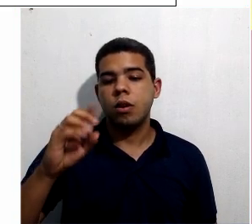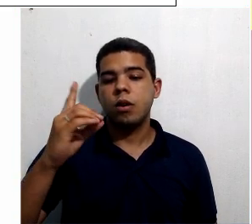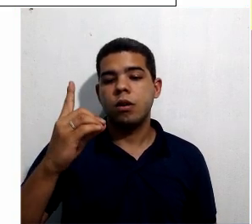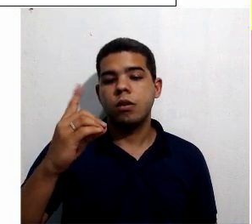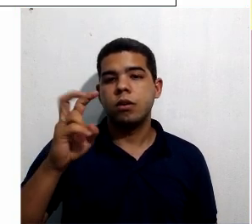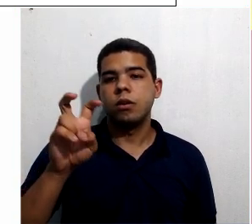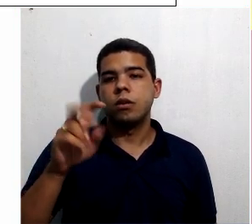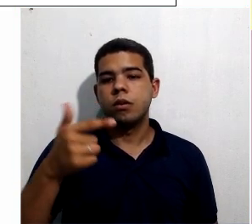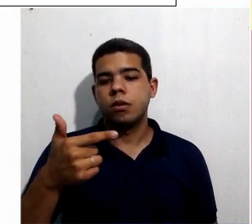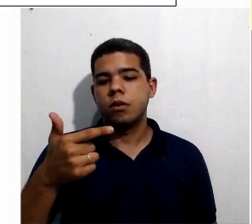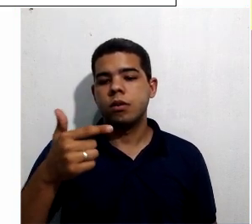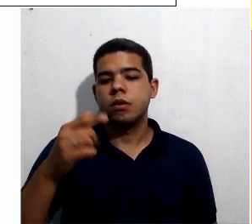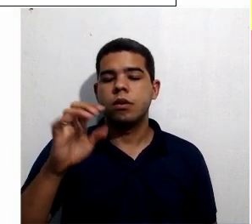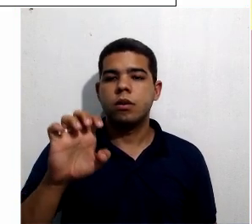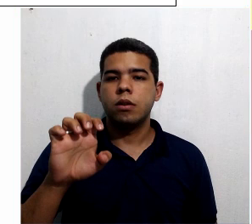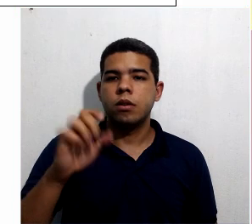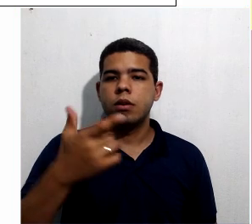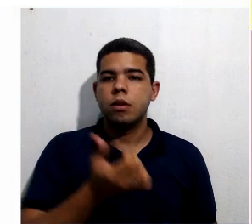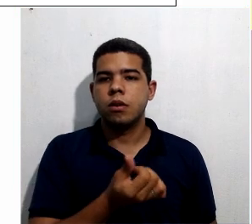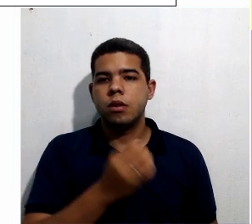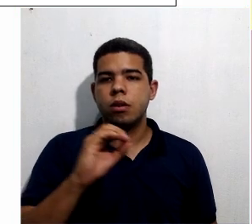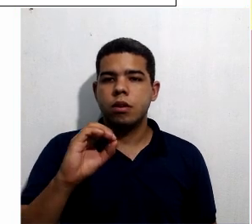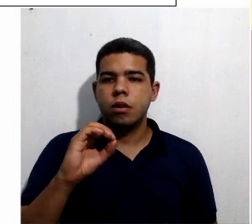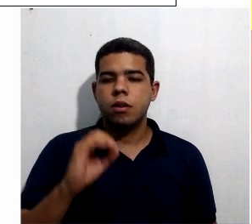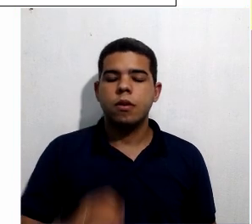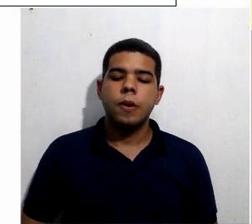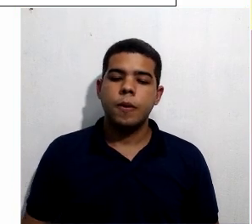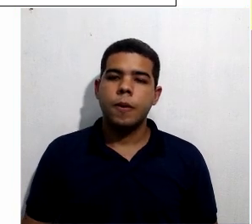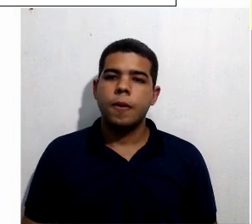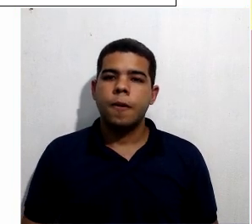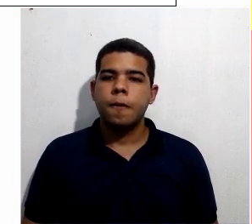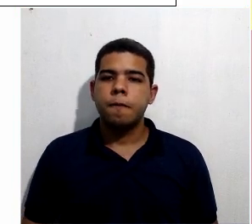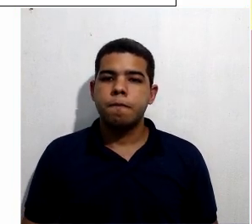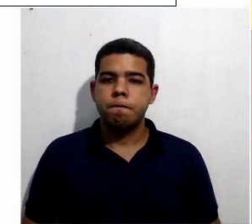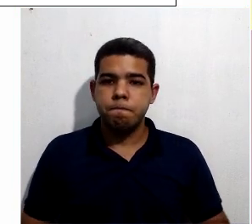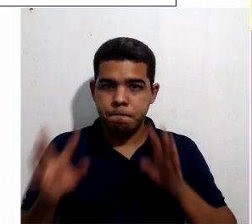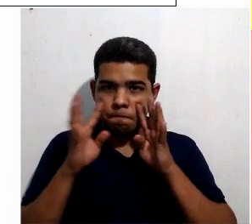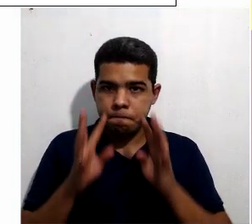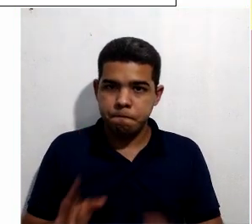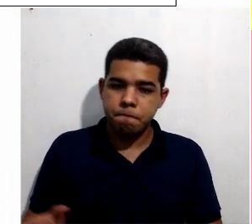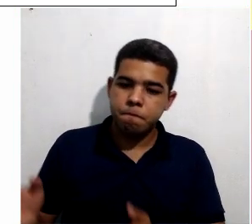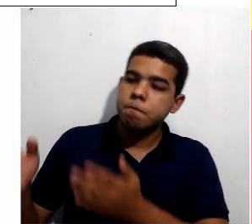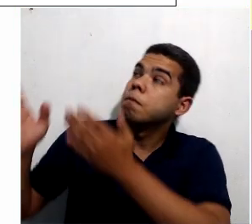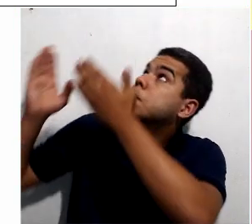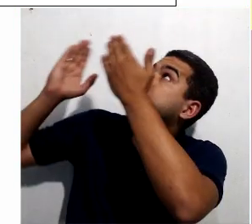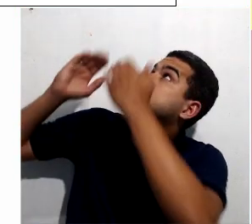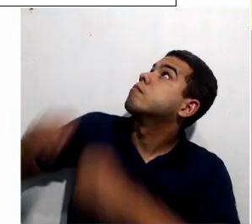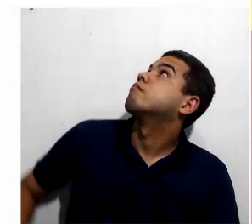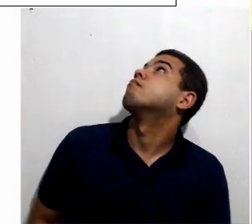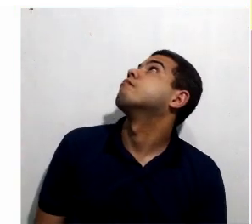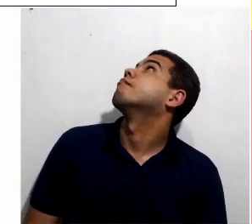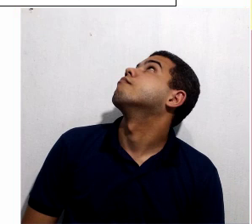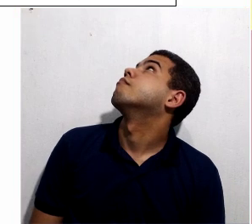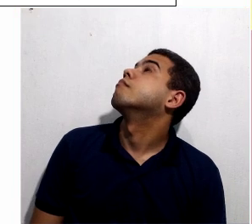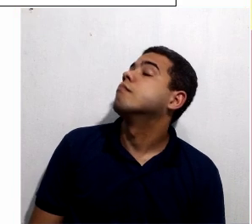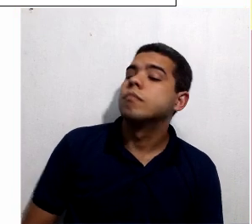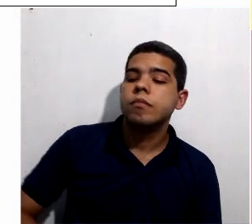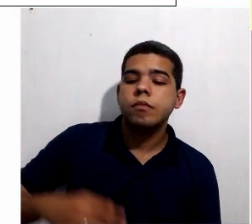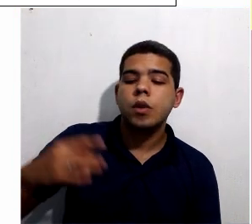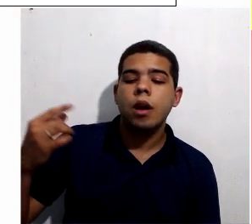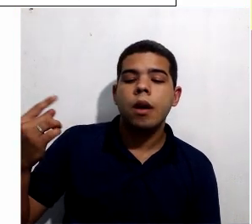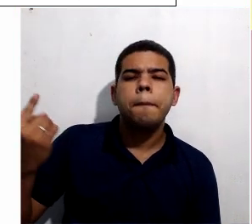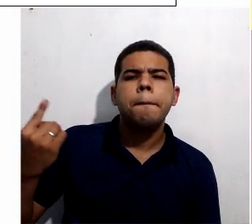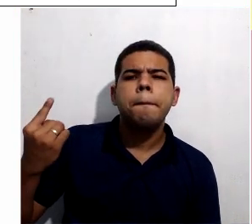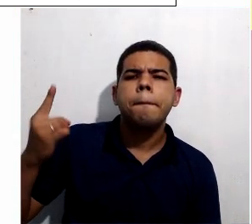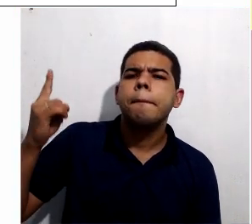50, letra D, 52 e letra E, 60. Vamos observar aqui. Ó. A figura 1, o